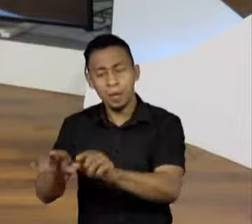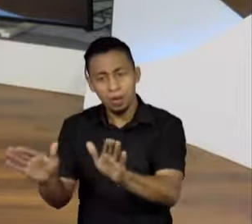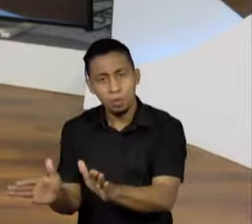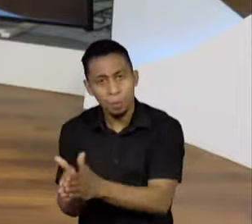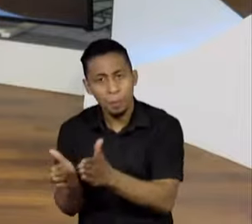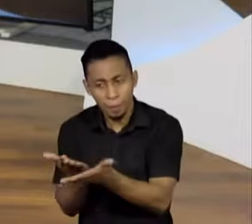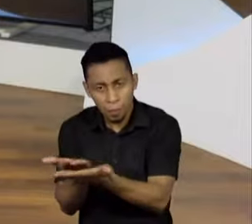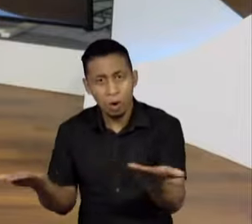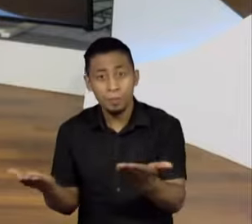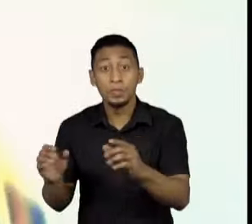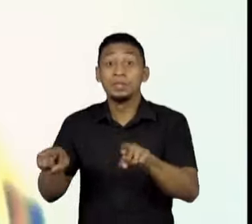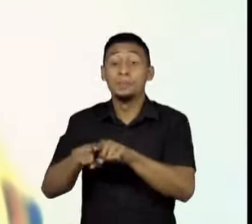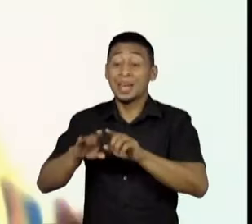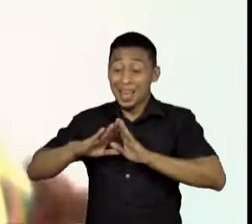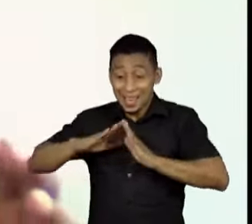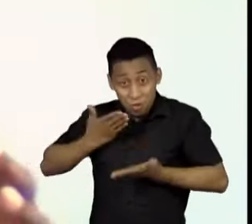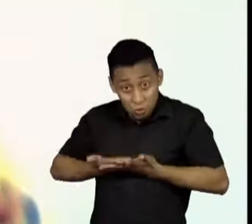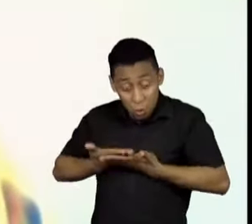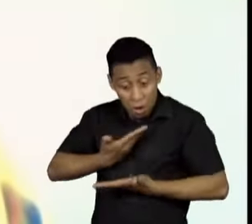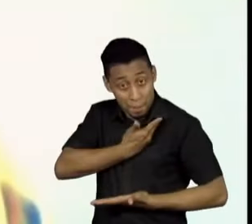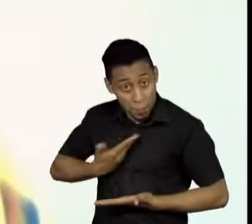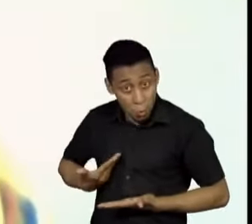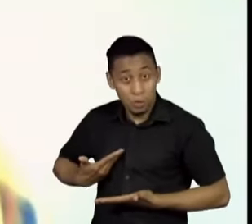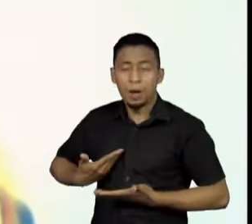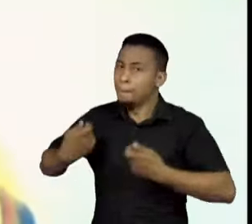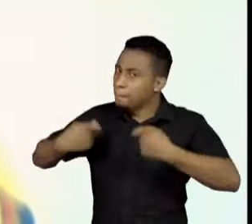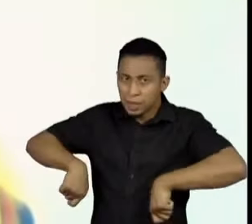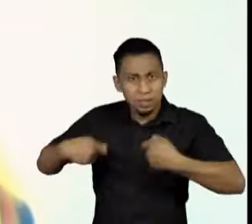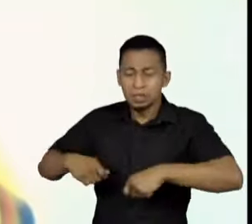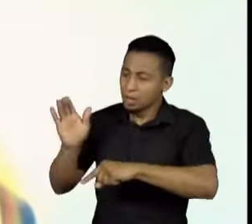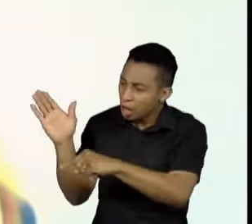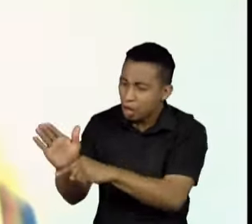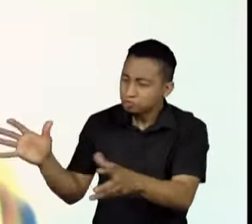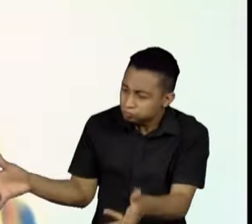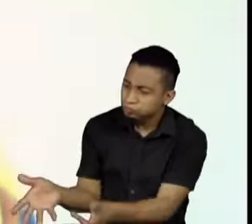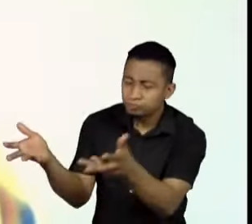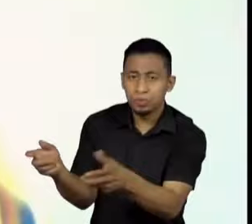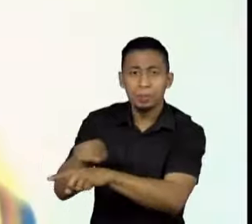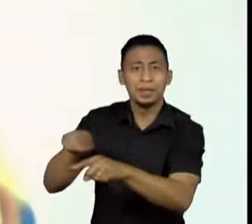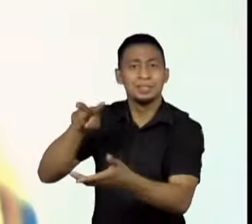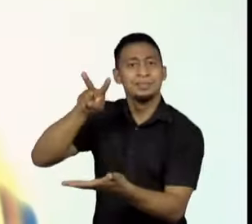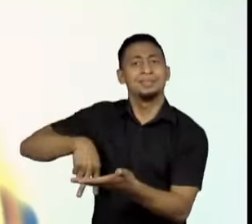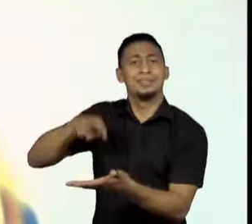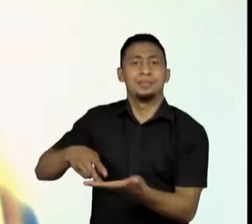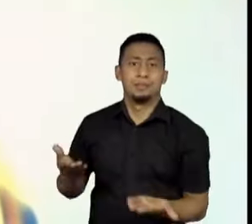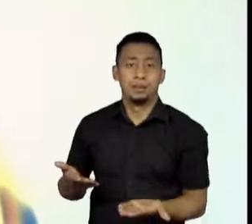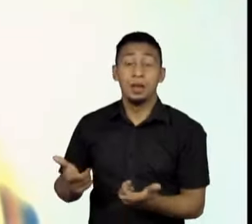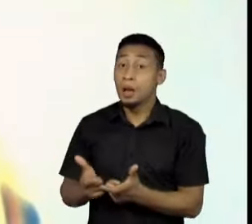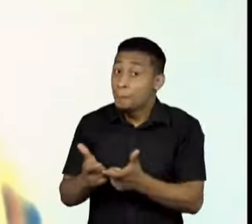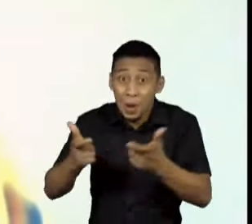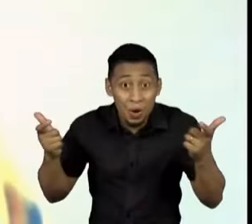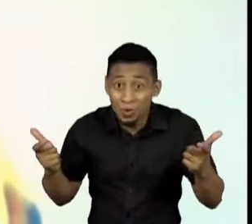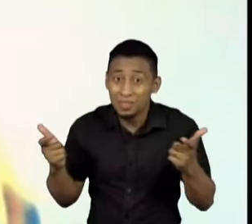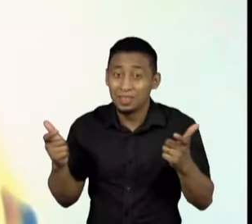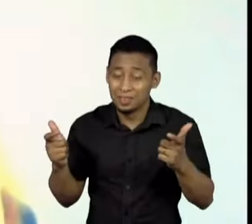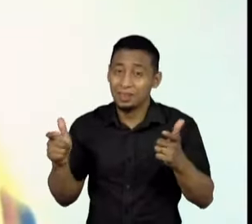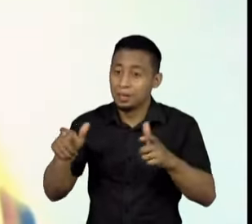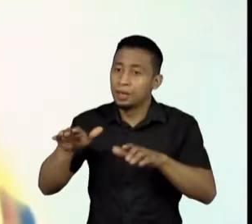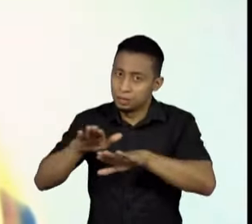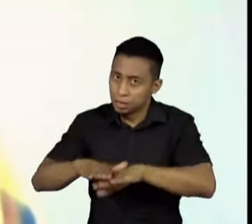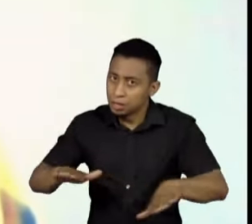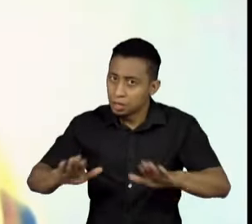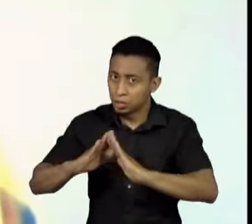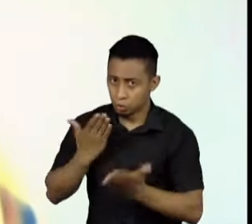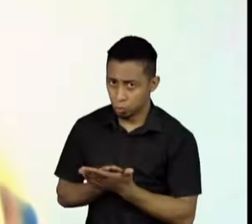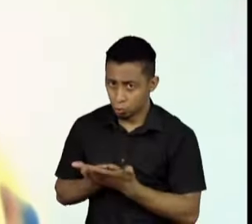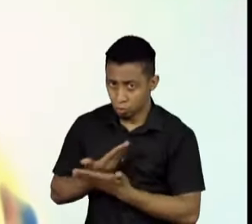tem que ser a educação. Porque muitas crianças, a maioria das crianças das classes populares, elas vão ter